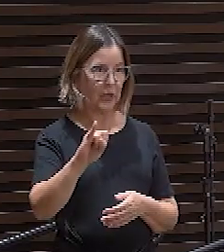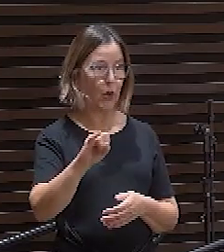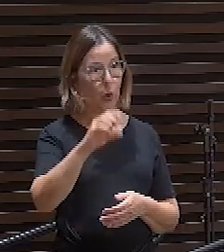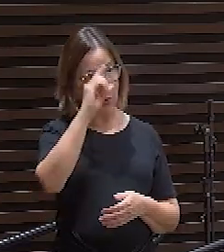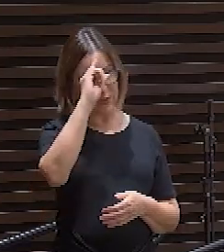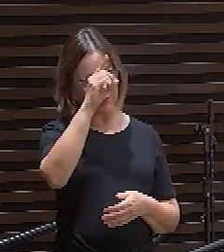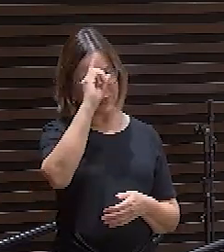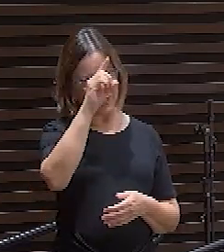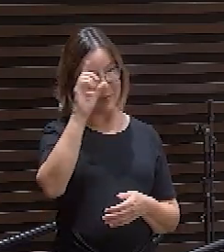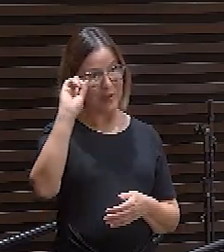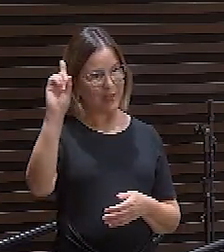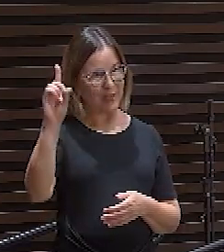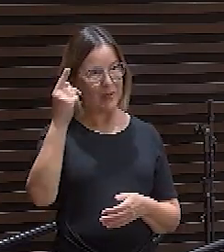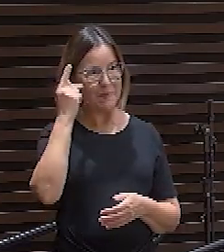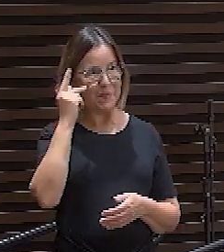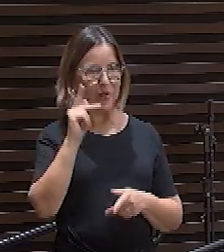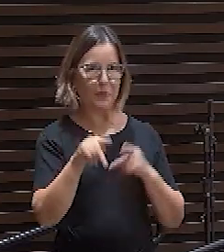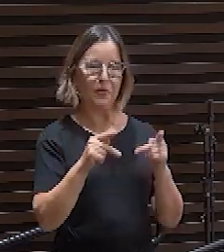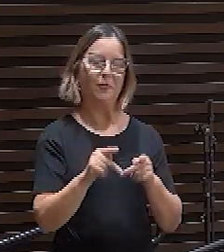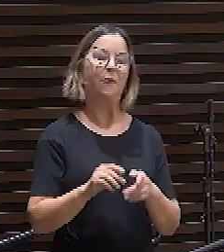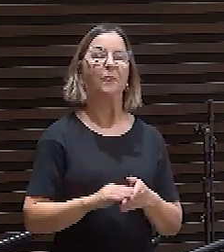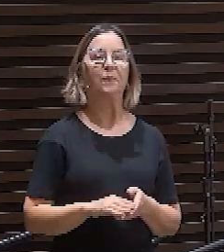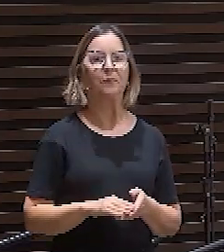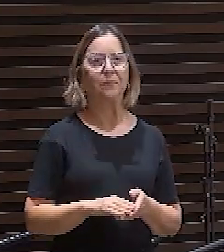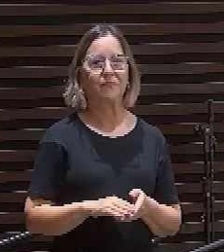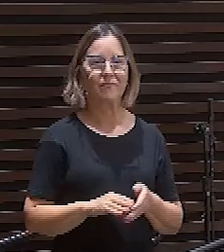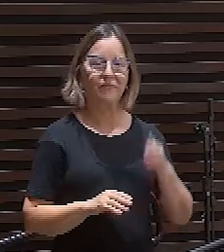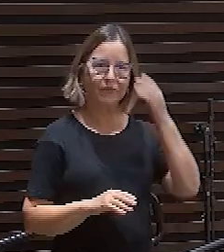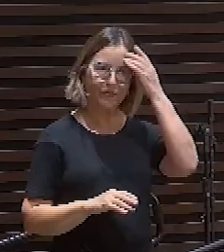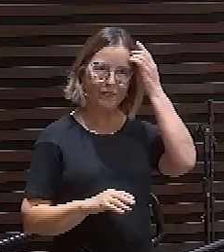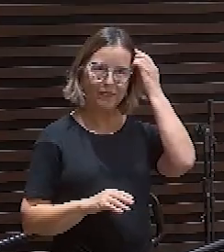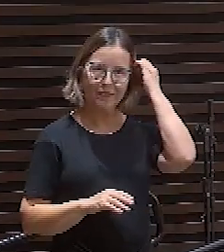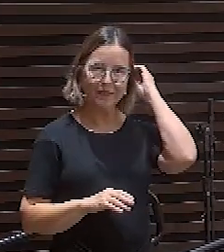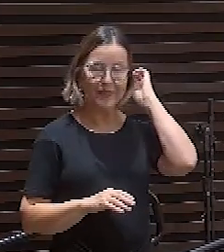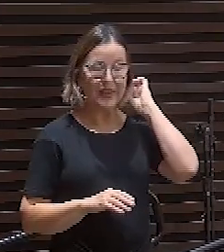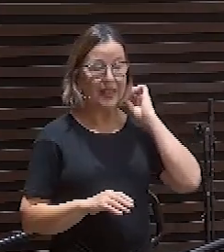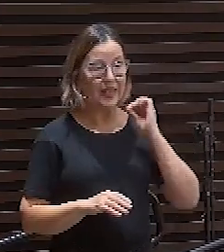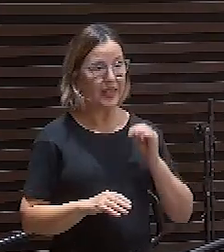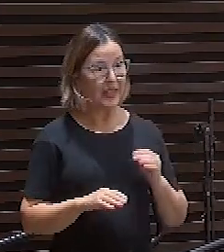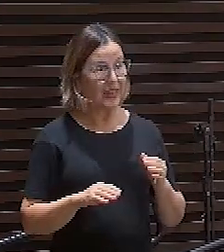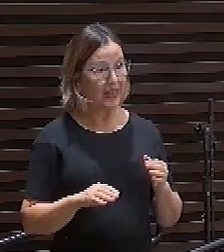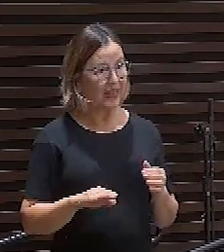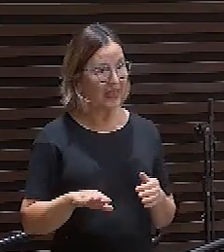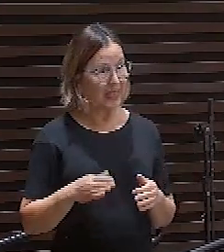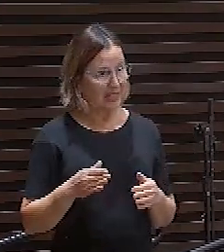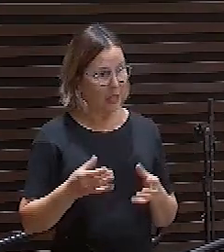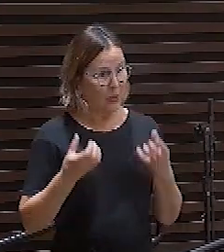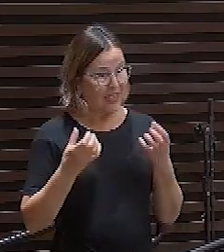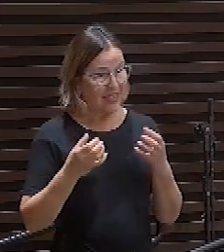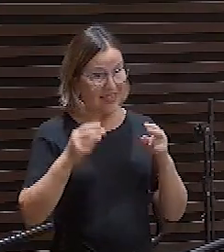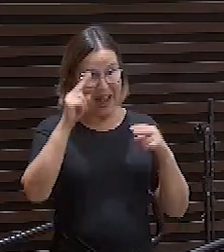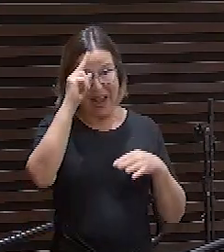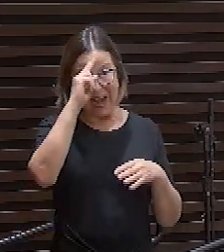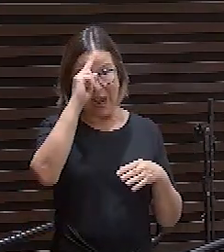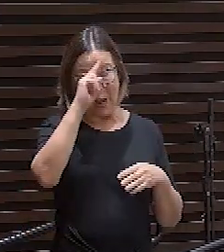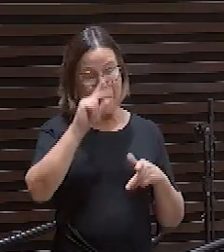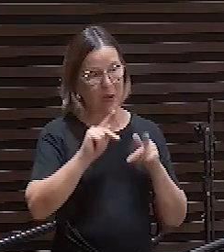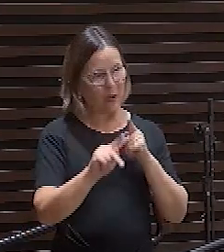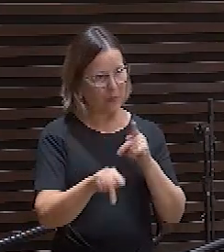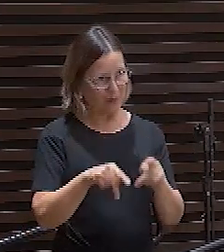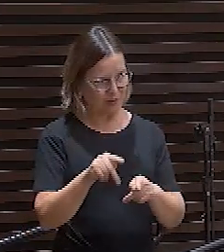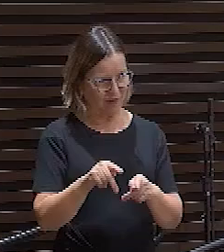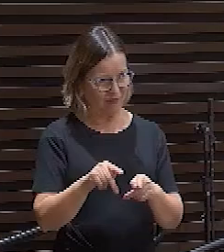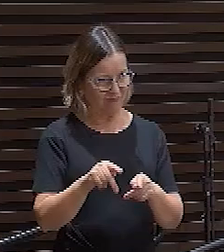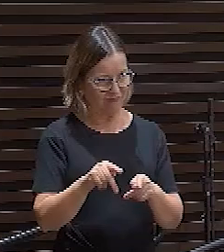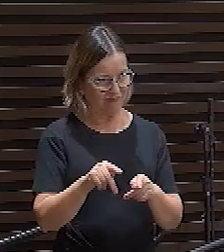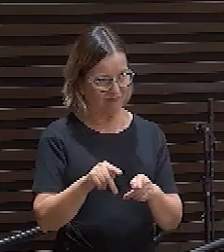para o seu povo. Então ele diz assim, bom, já que eu não vou entrar, eu quero lembrar vocês. Gente, isso é o que o pai tem que fazer com o